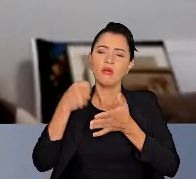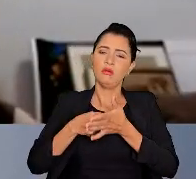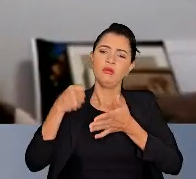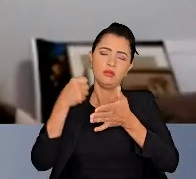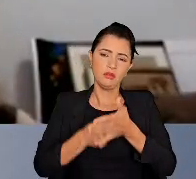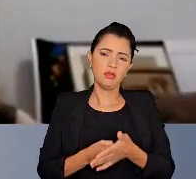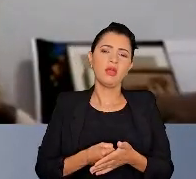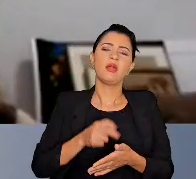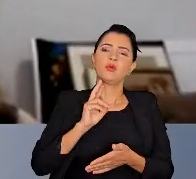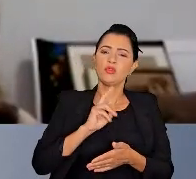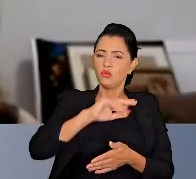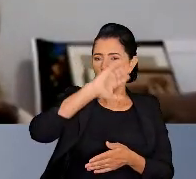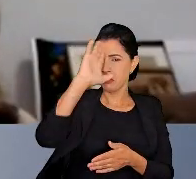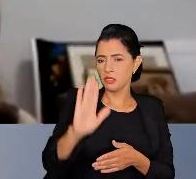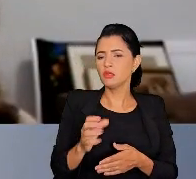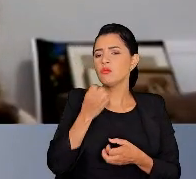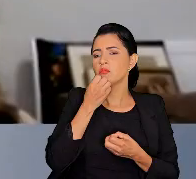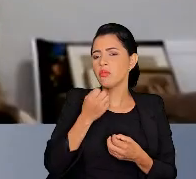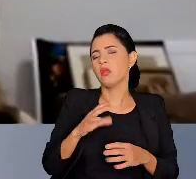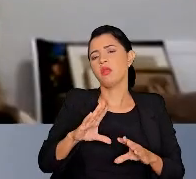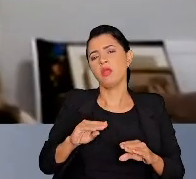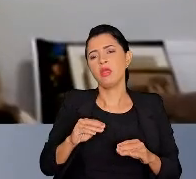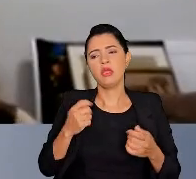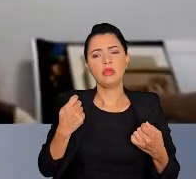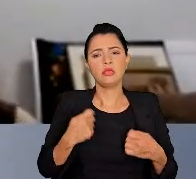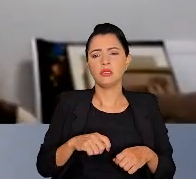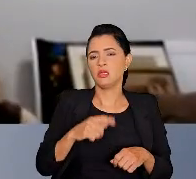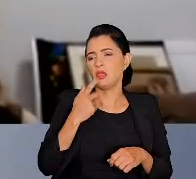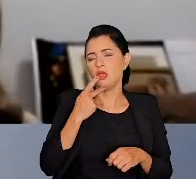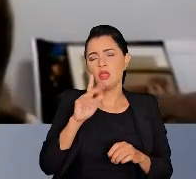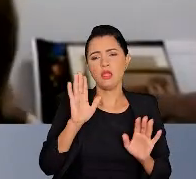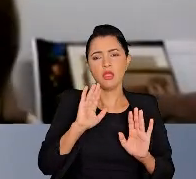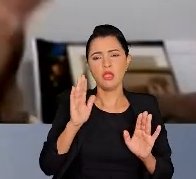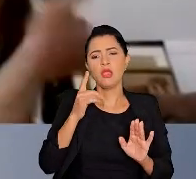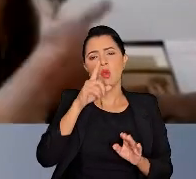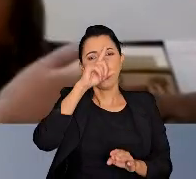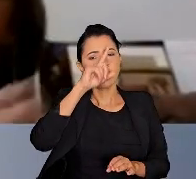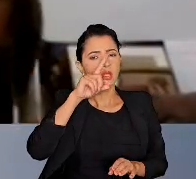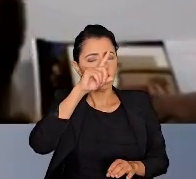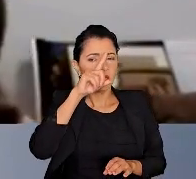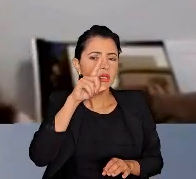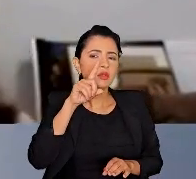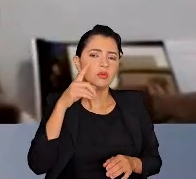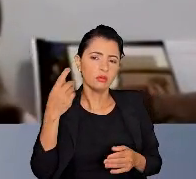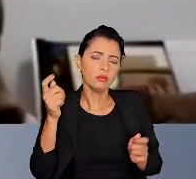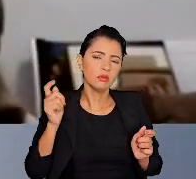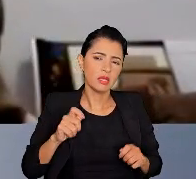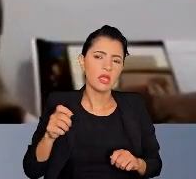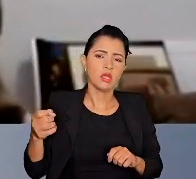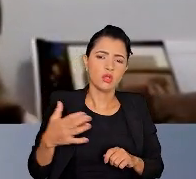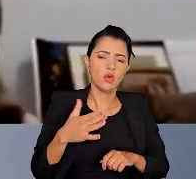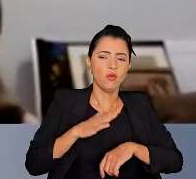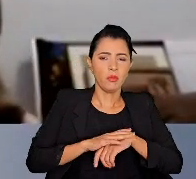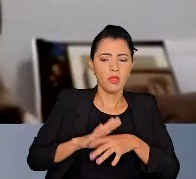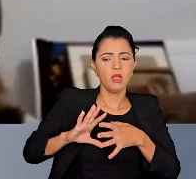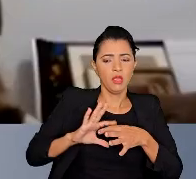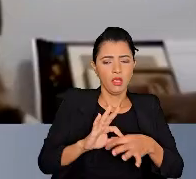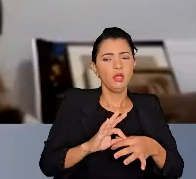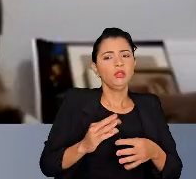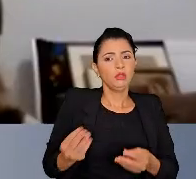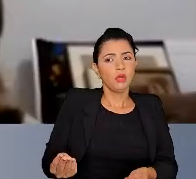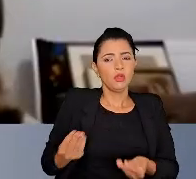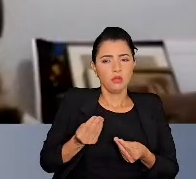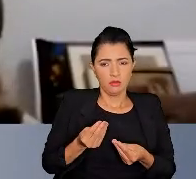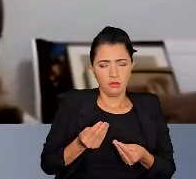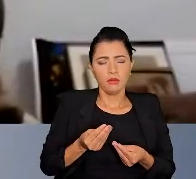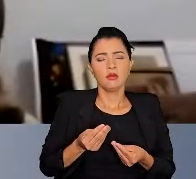continue dessa forma, sem menosprezar os riscos que esse novo cenário nos coloca. Hoje,